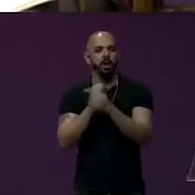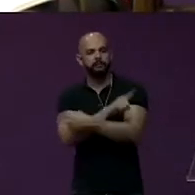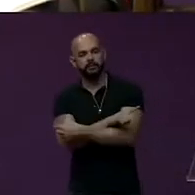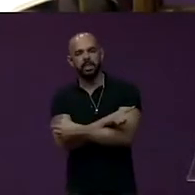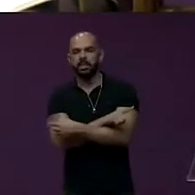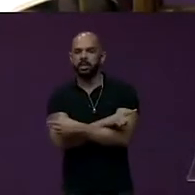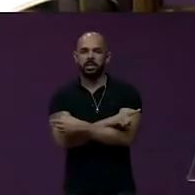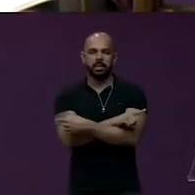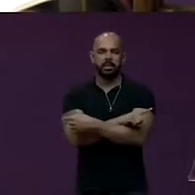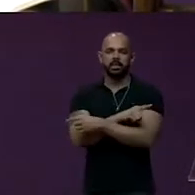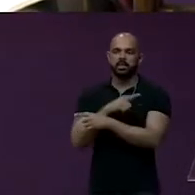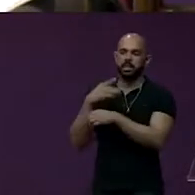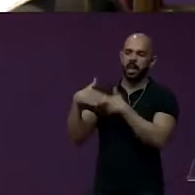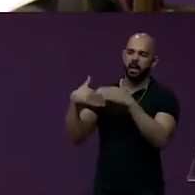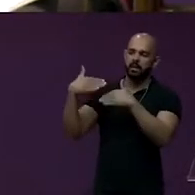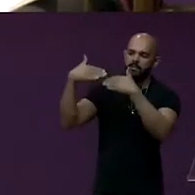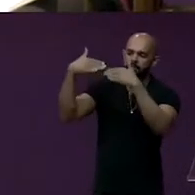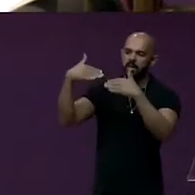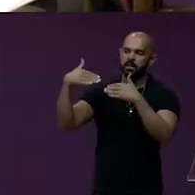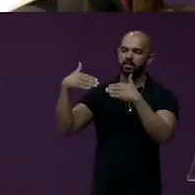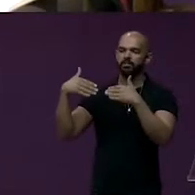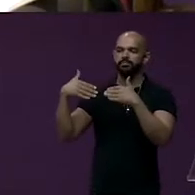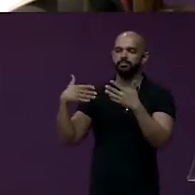qualquer tipo de avanço